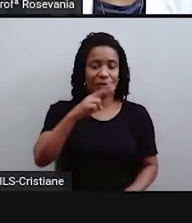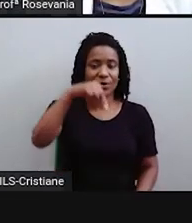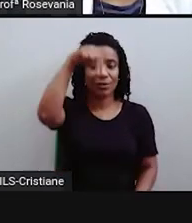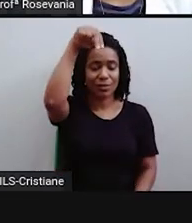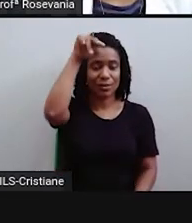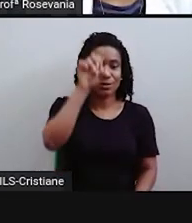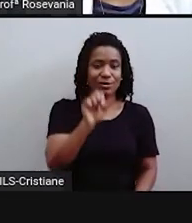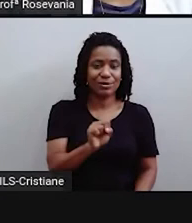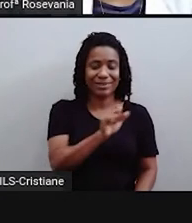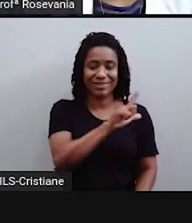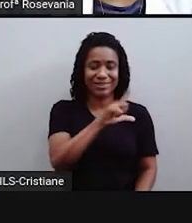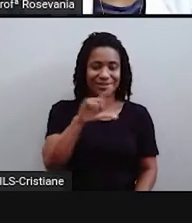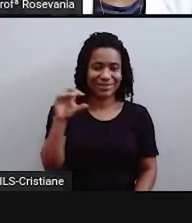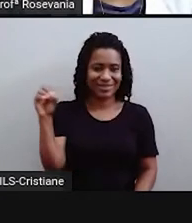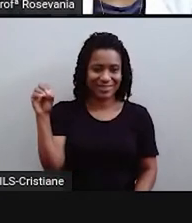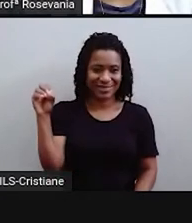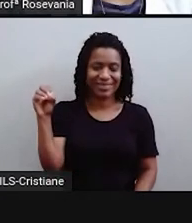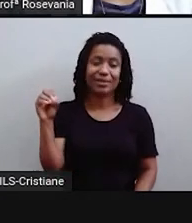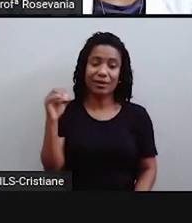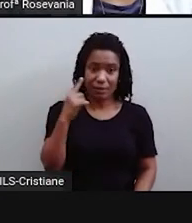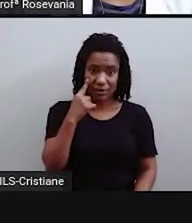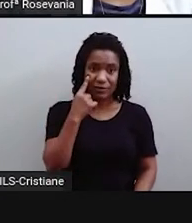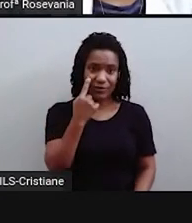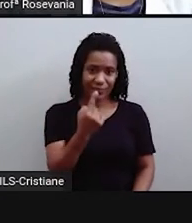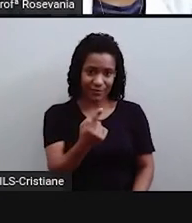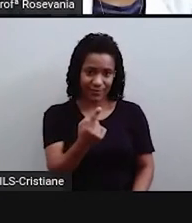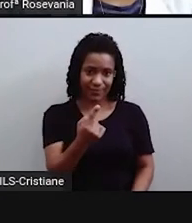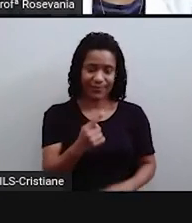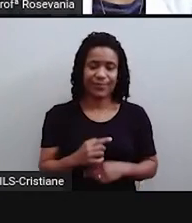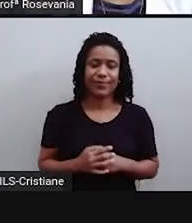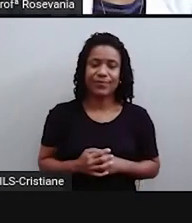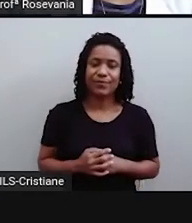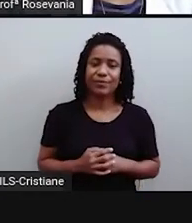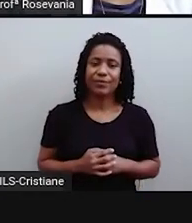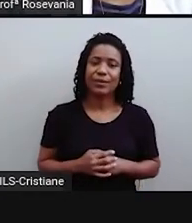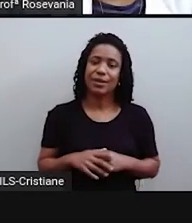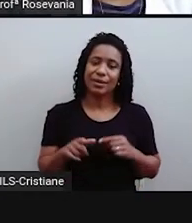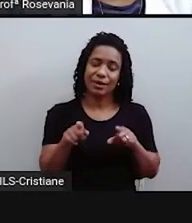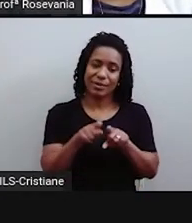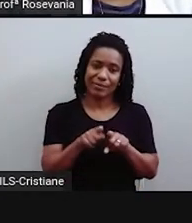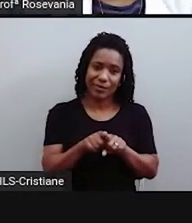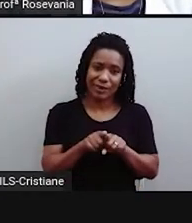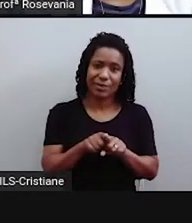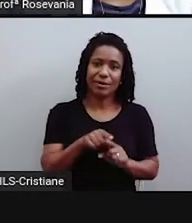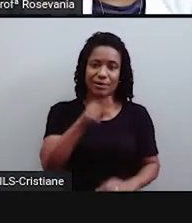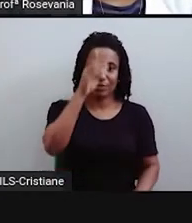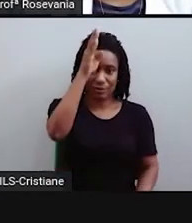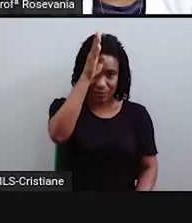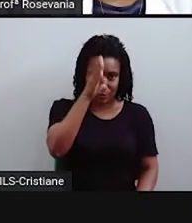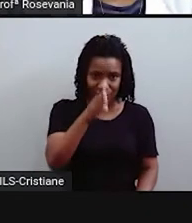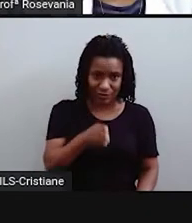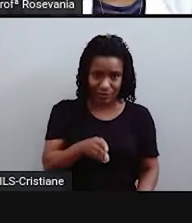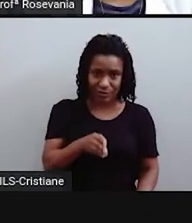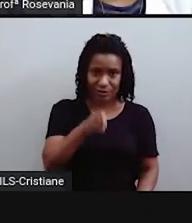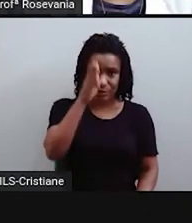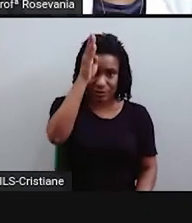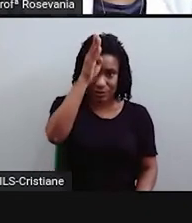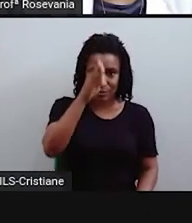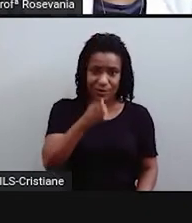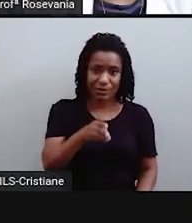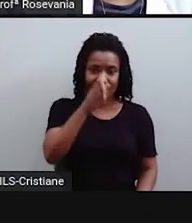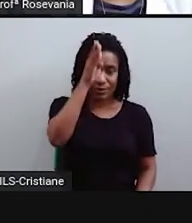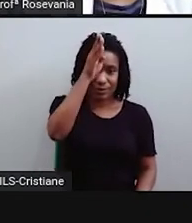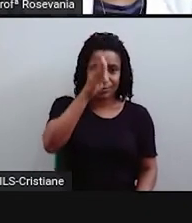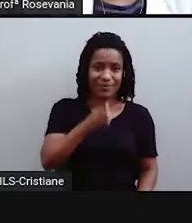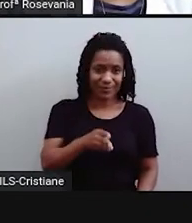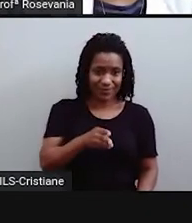norte, sul, leste, oeste, eu achei dividindo isso. À medida que eu fui dividindo no meio de novo, desculpa aqui, à medida